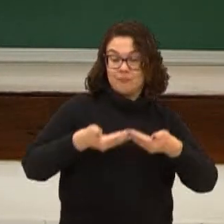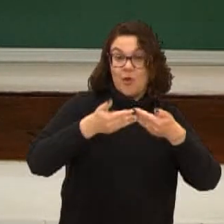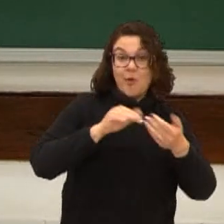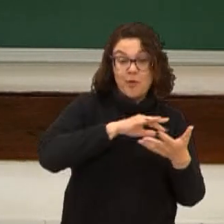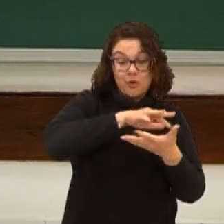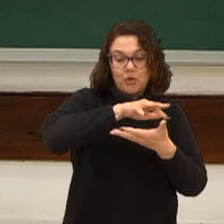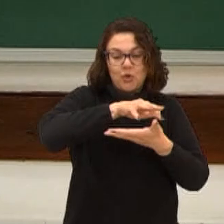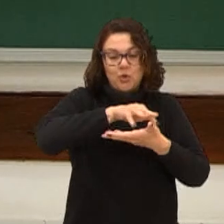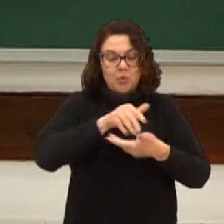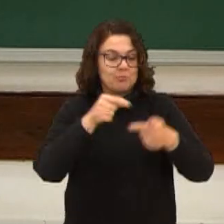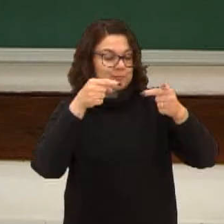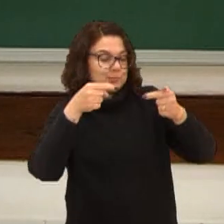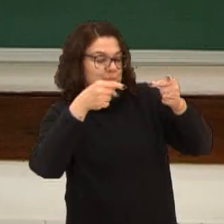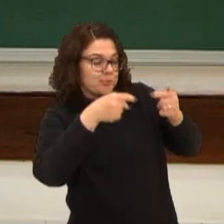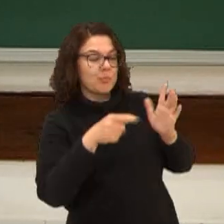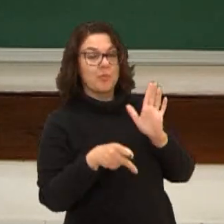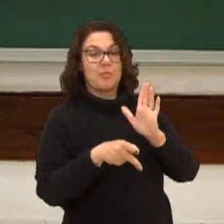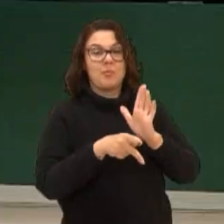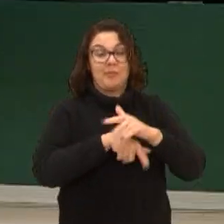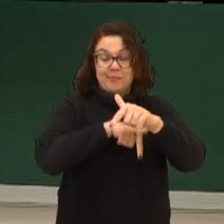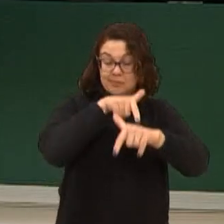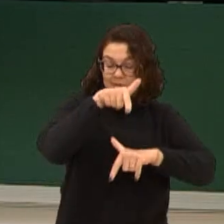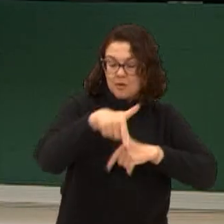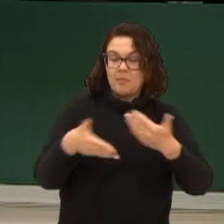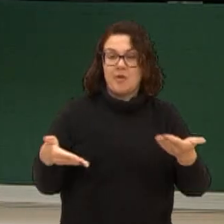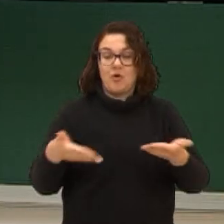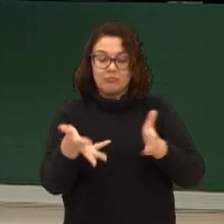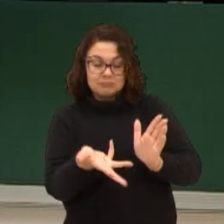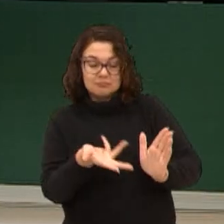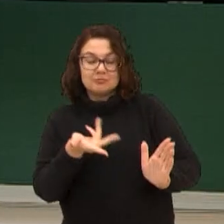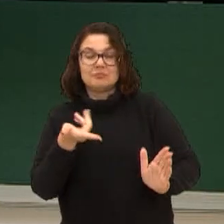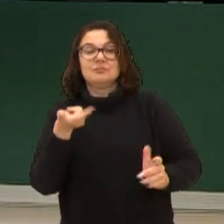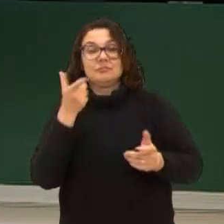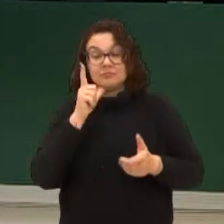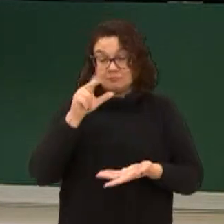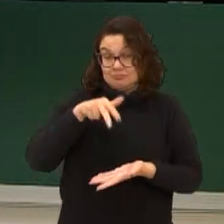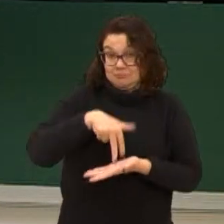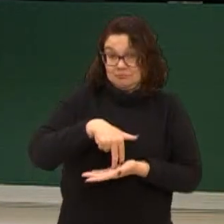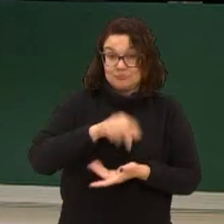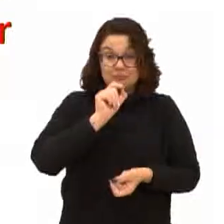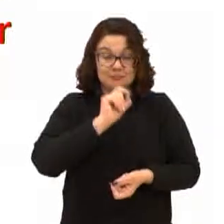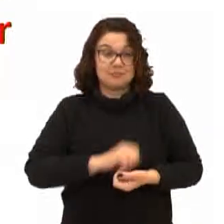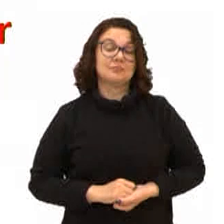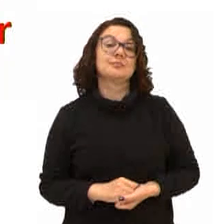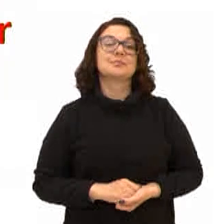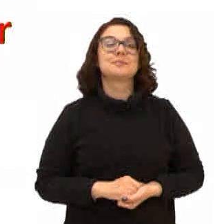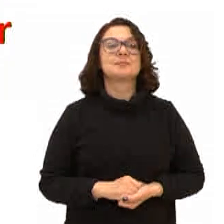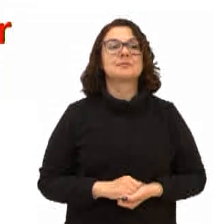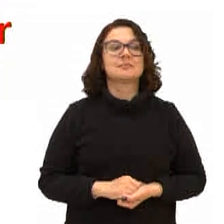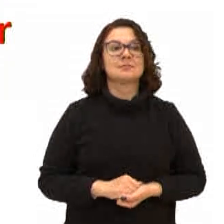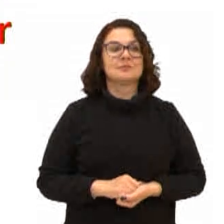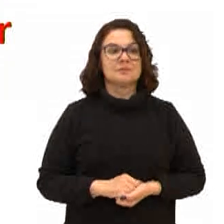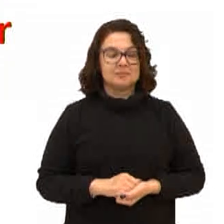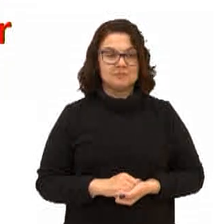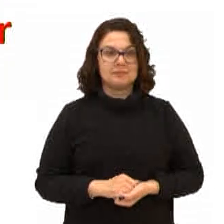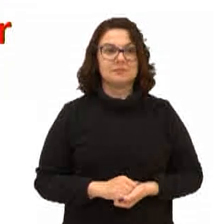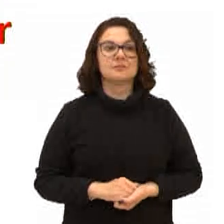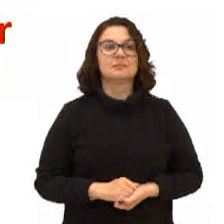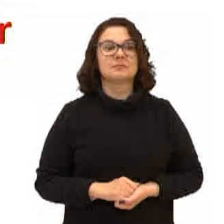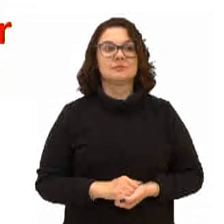mundo tão competitivo em que nós vivemos. Quais são as habilidades, as competências? Deve